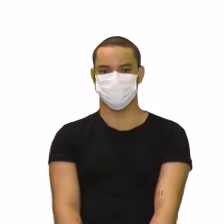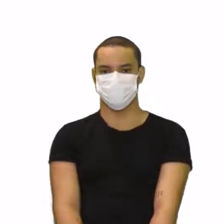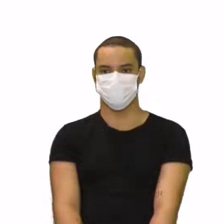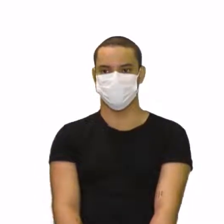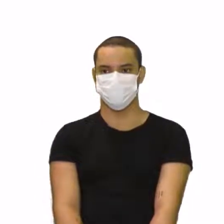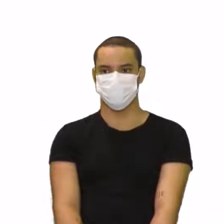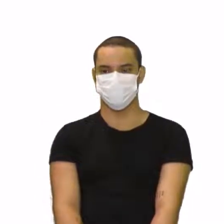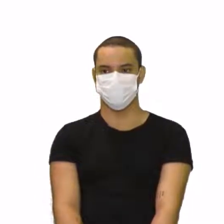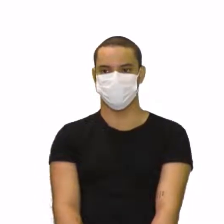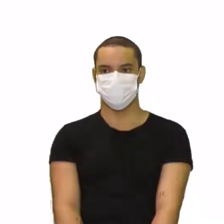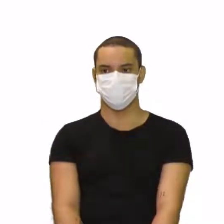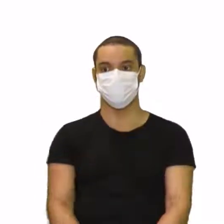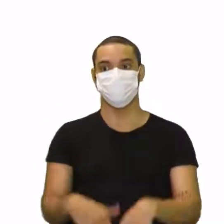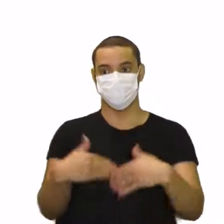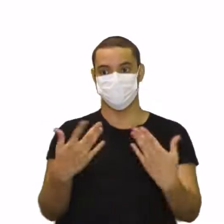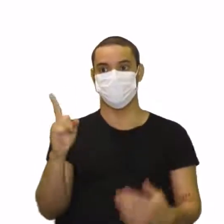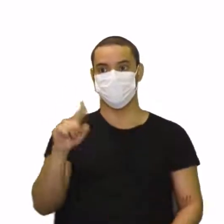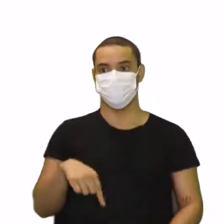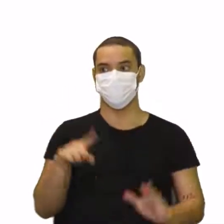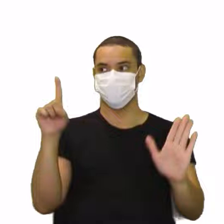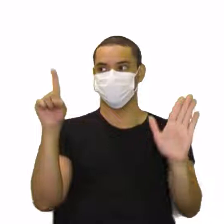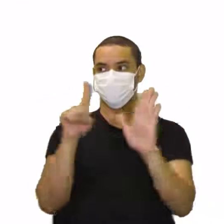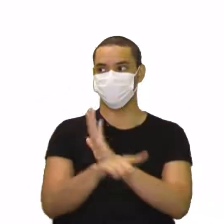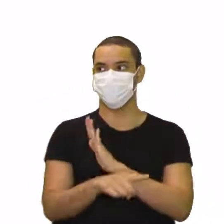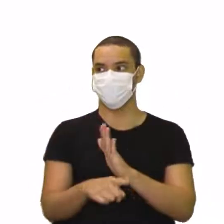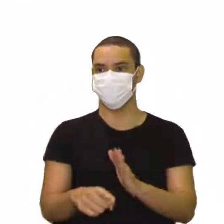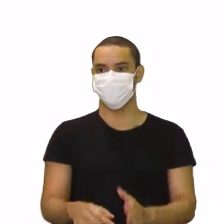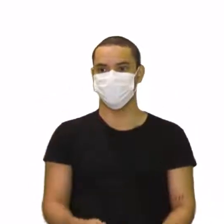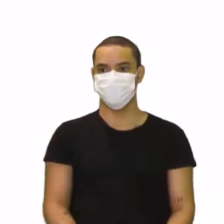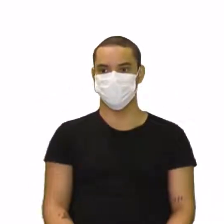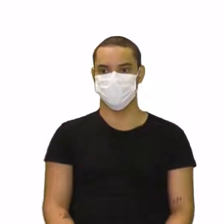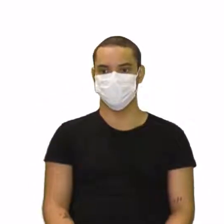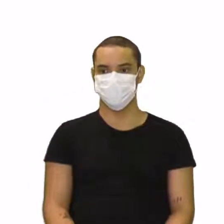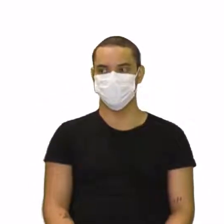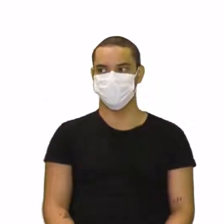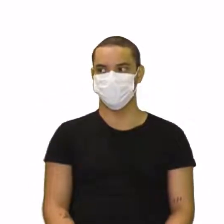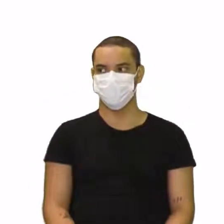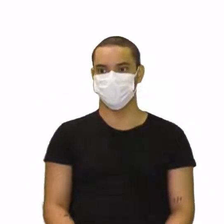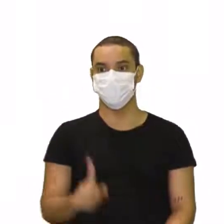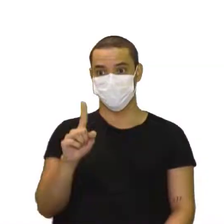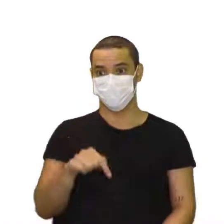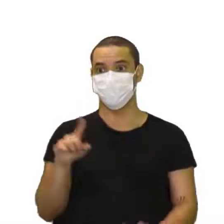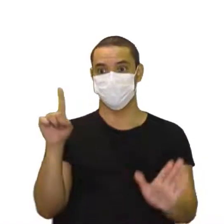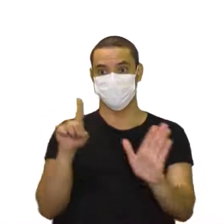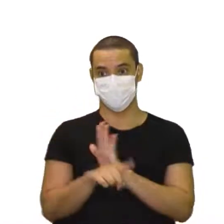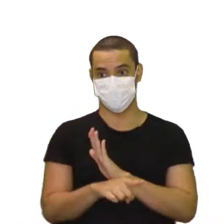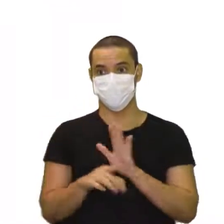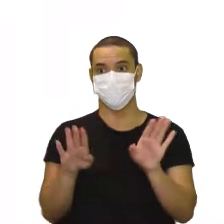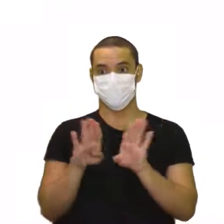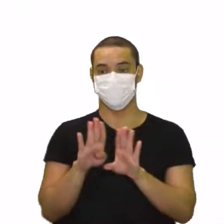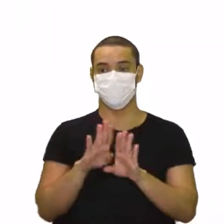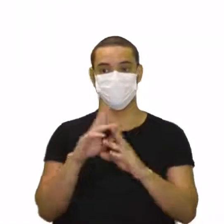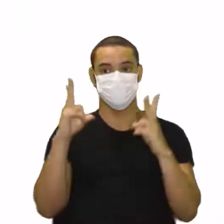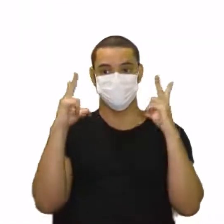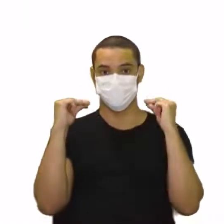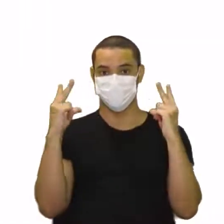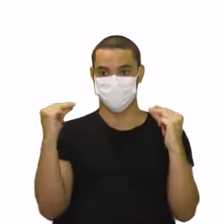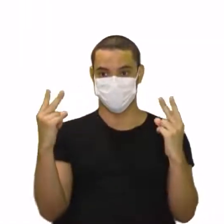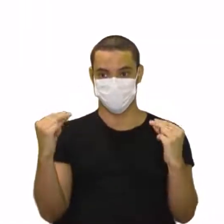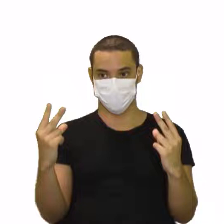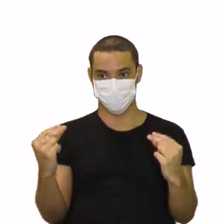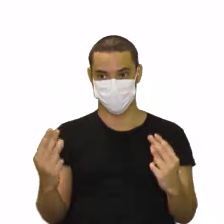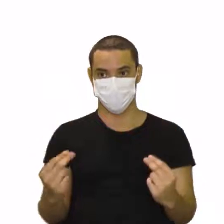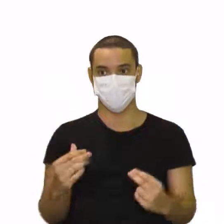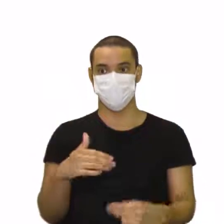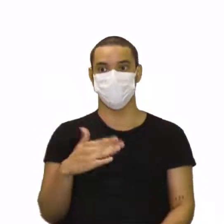Bom, então aí uma questão de resolução. Uma questão de resolução bem tranquila. Vamos